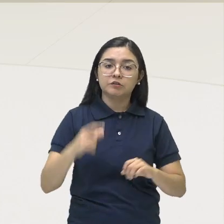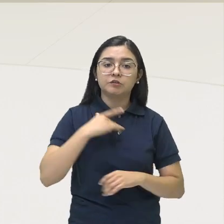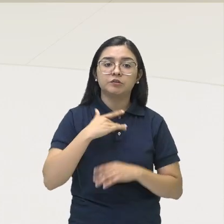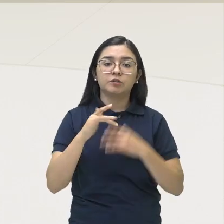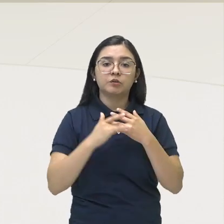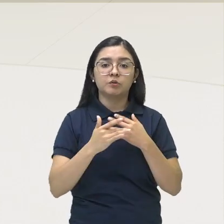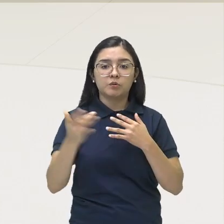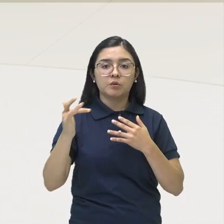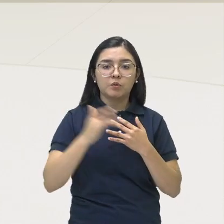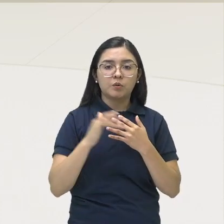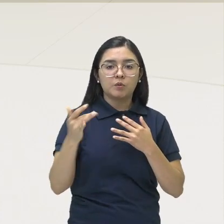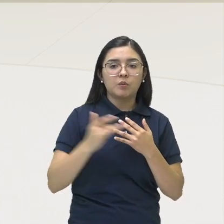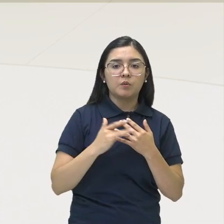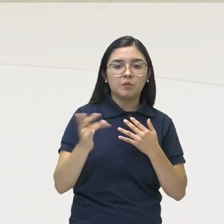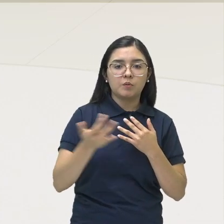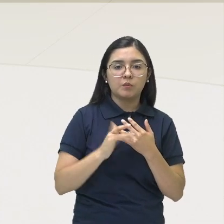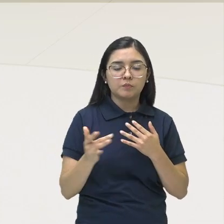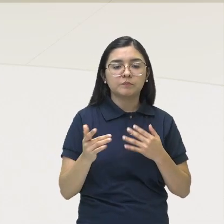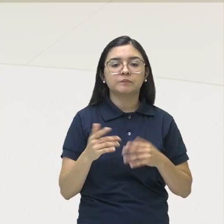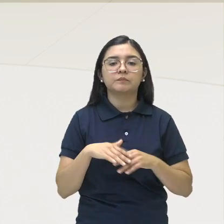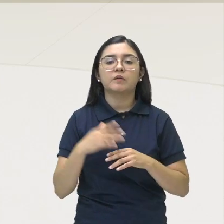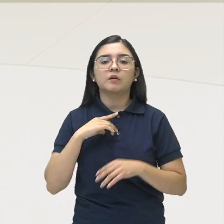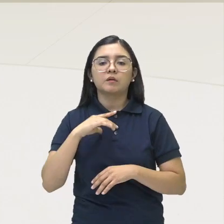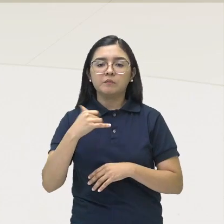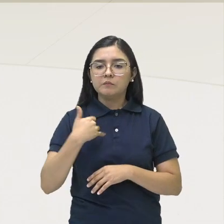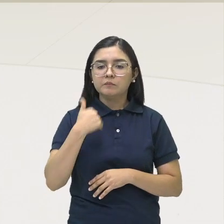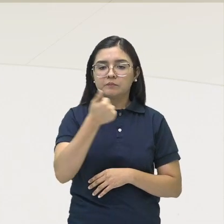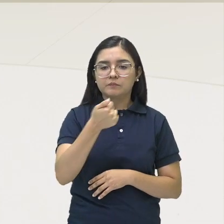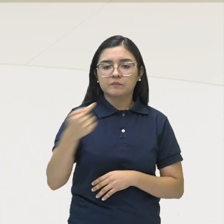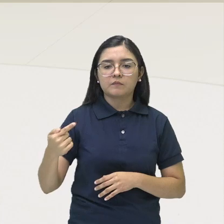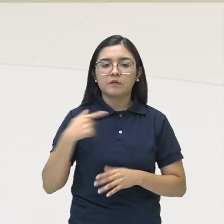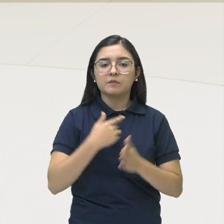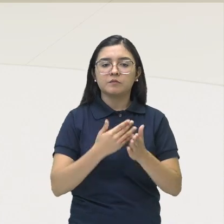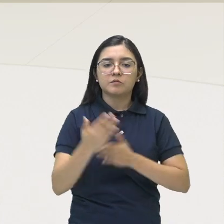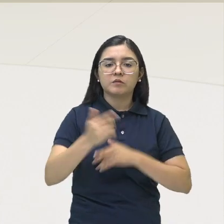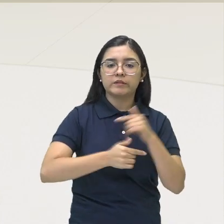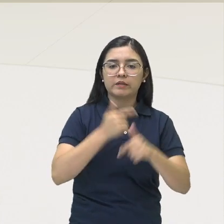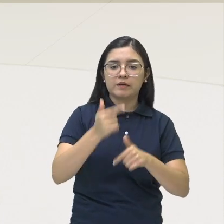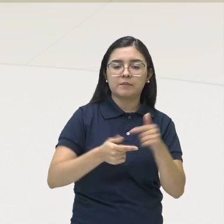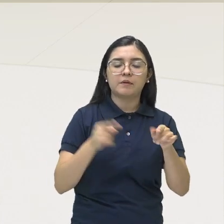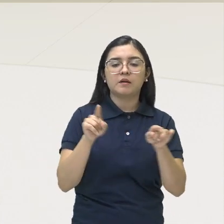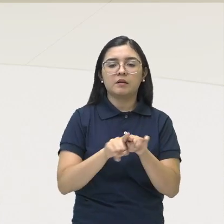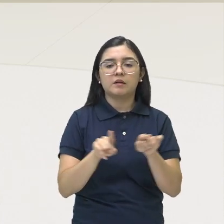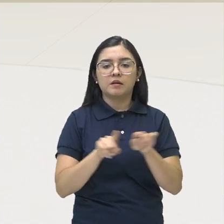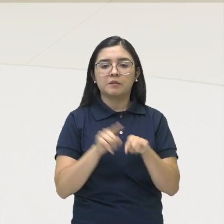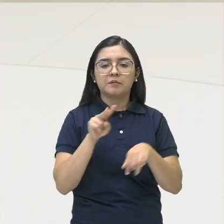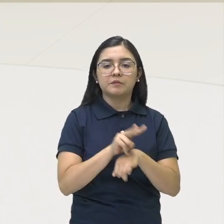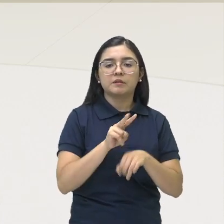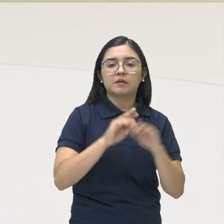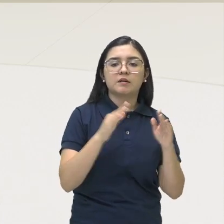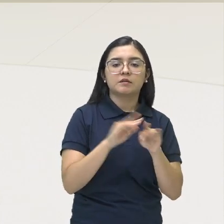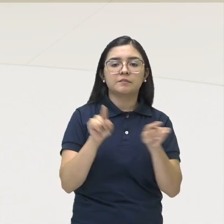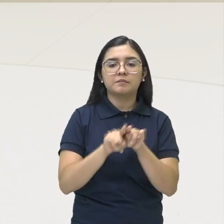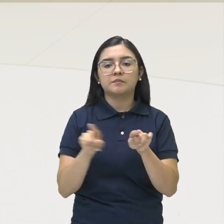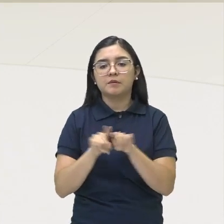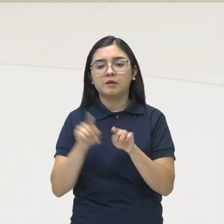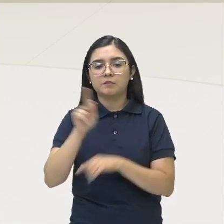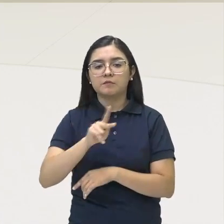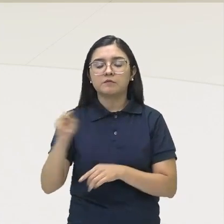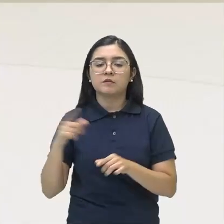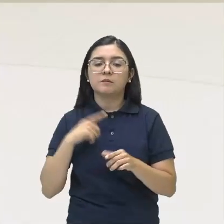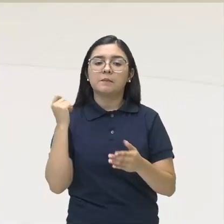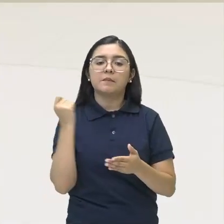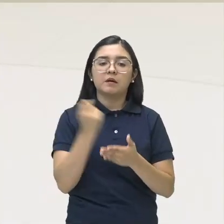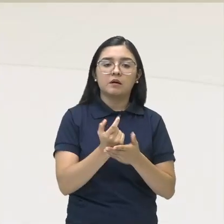louvor. Com 17 anos, ela começou a trabalhar como governanta e também como professora para pagar os estudos da irmã